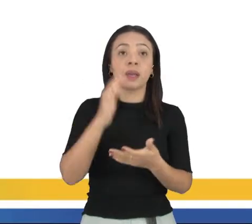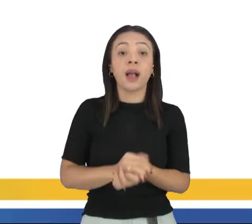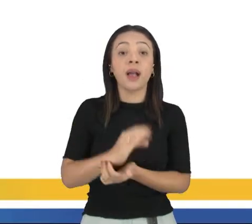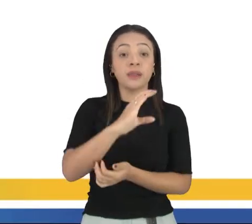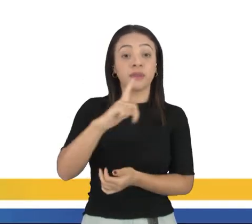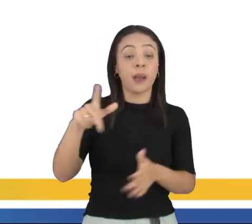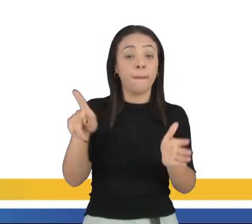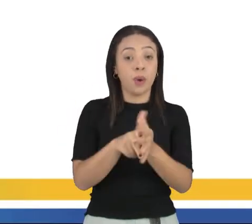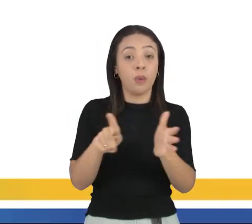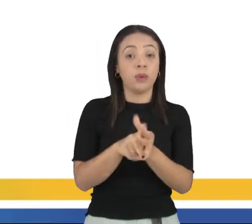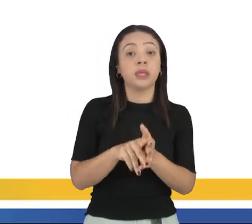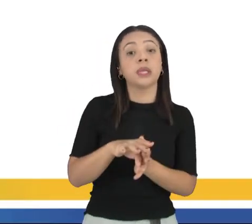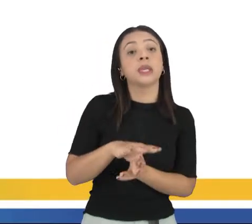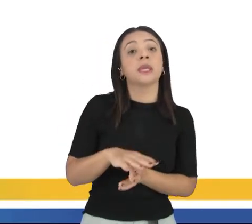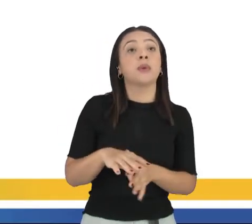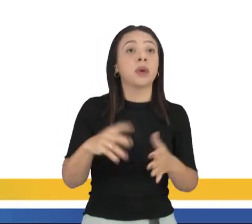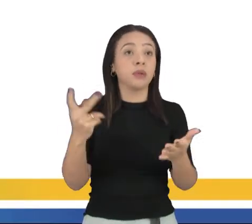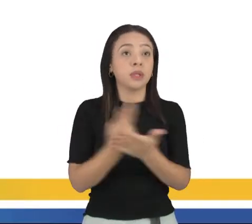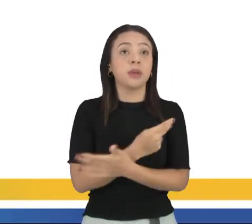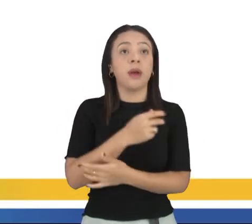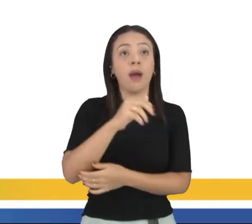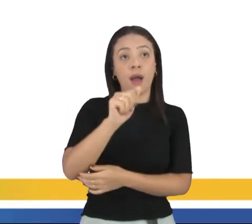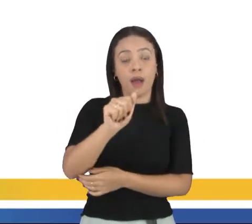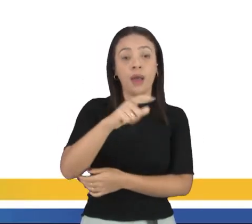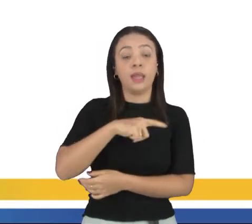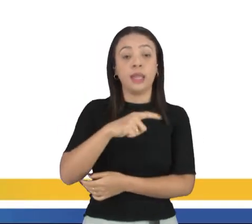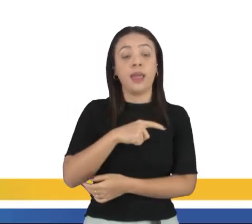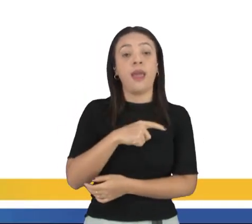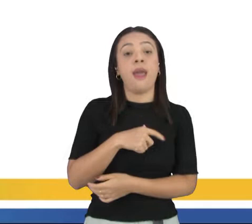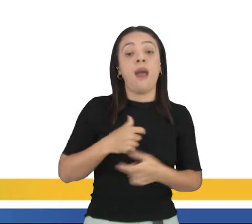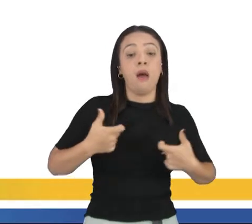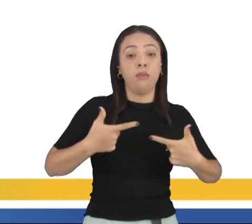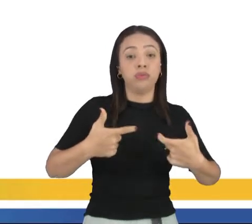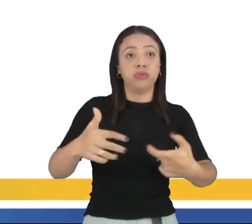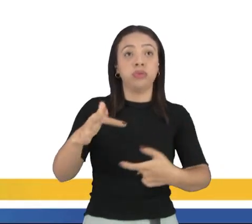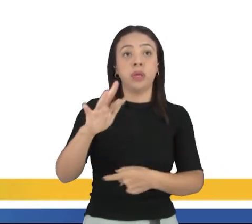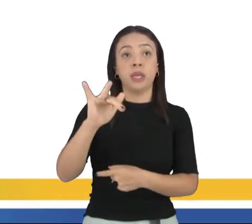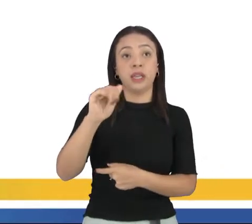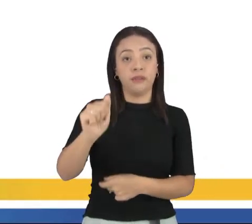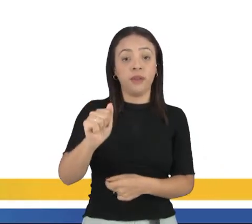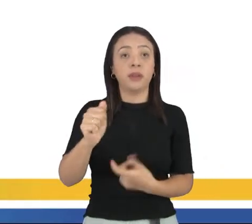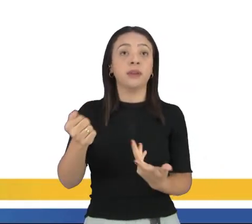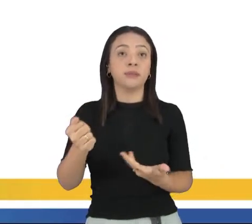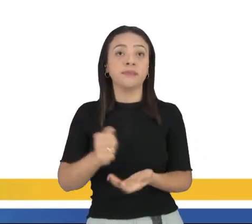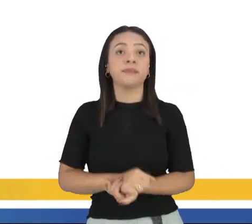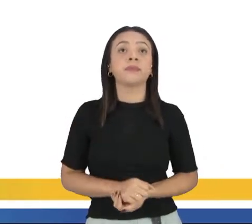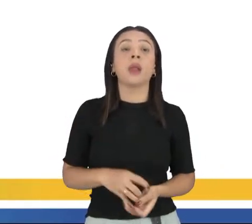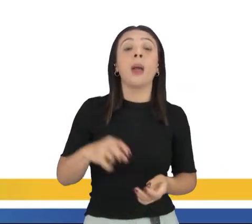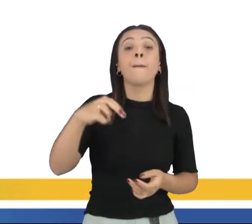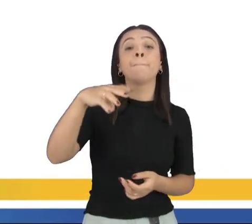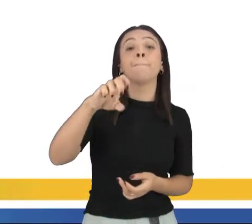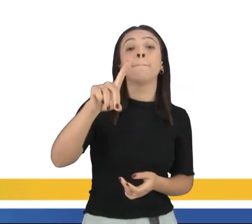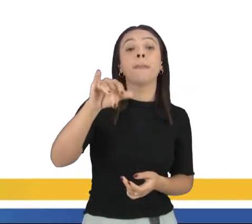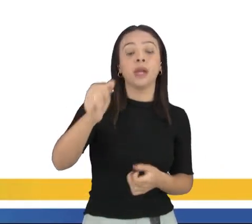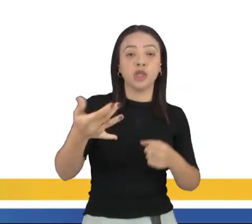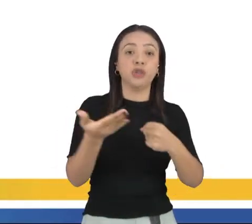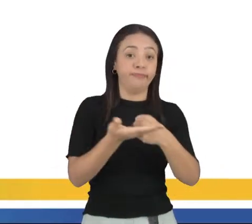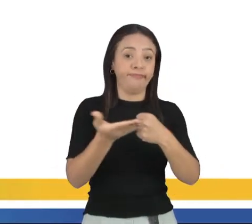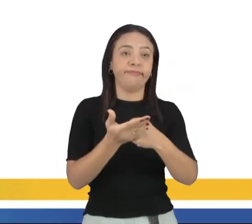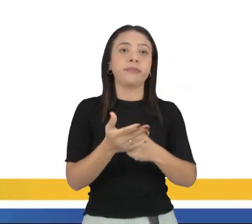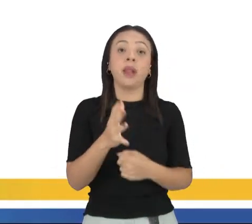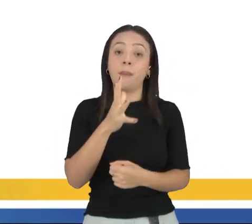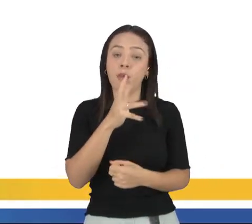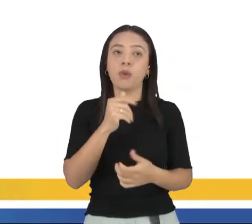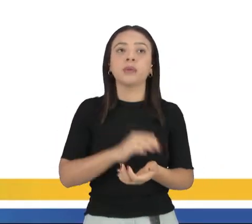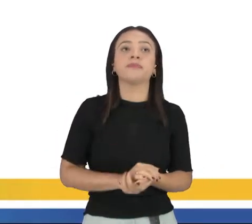eventos né como o média duração a gente tem a Guerra Fria que vai de 1945 a1989 e como